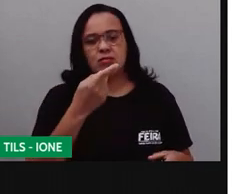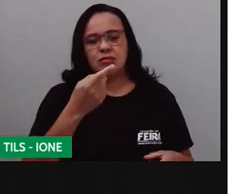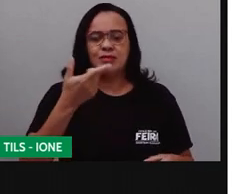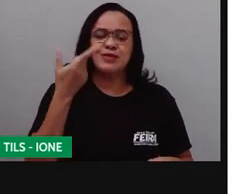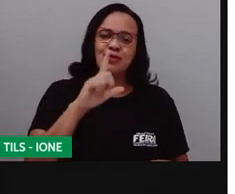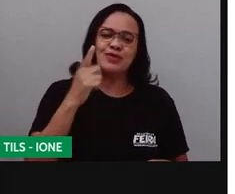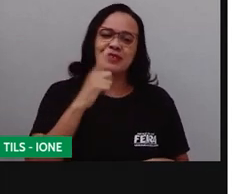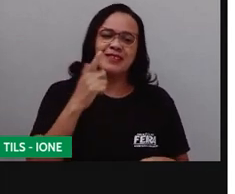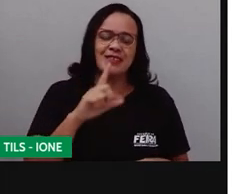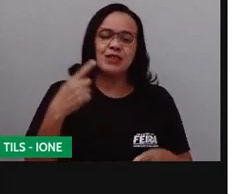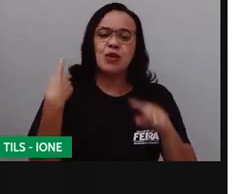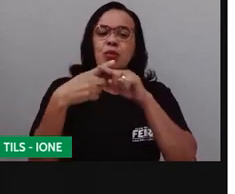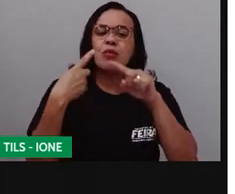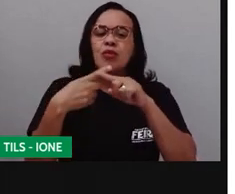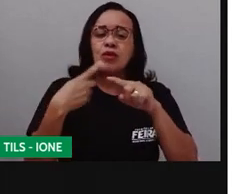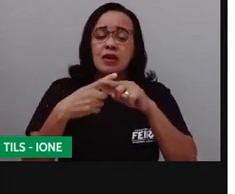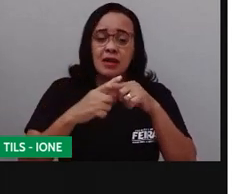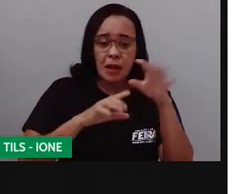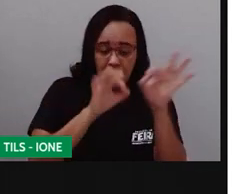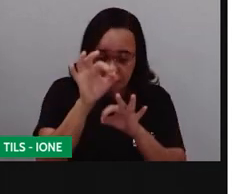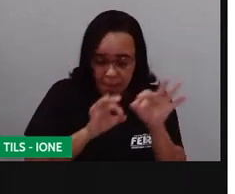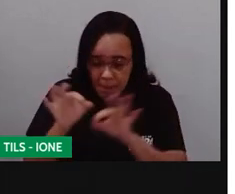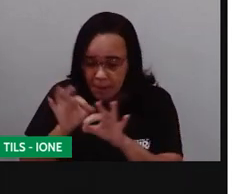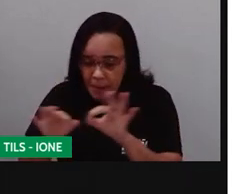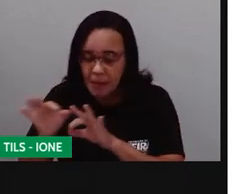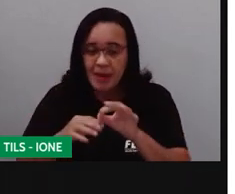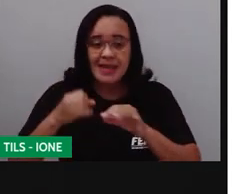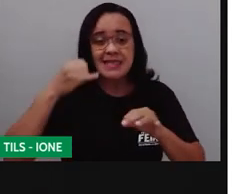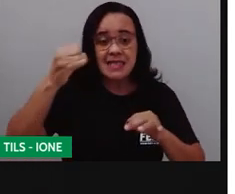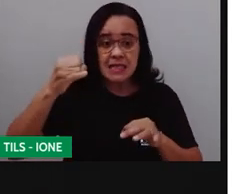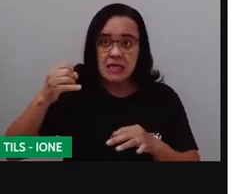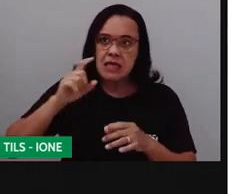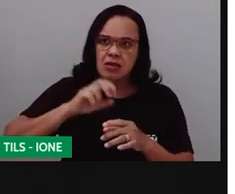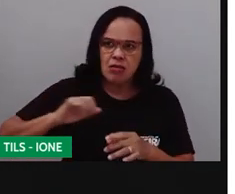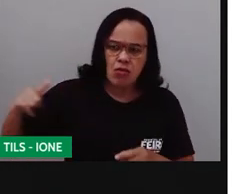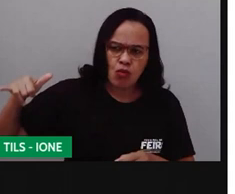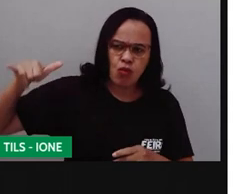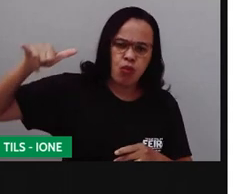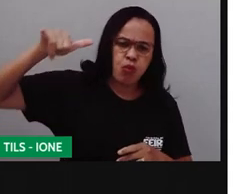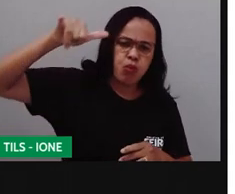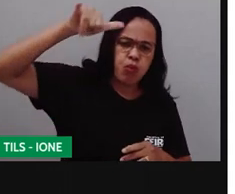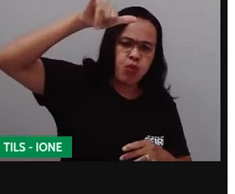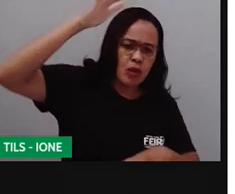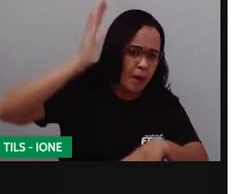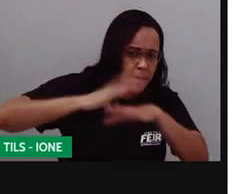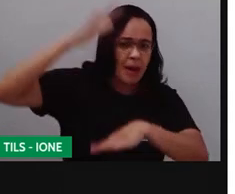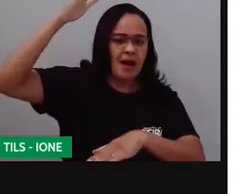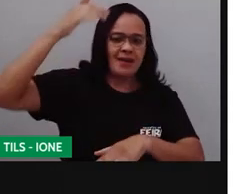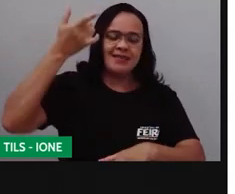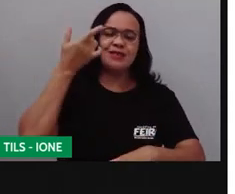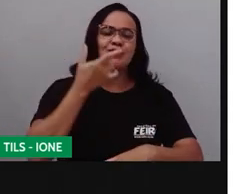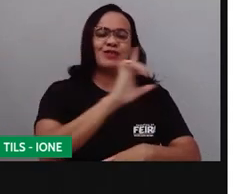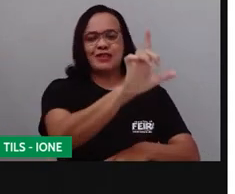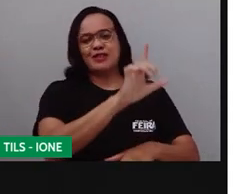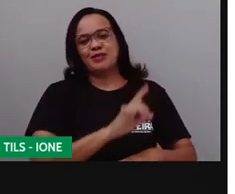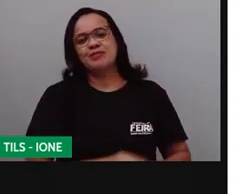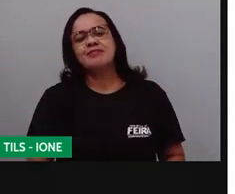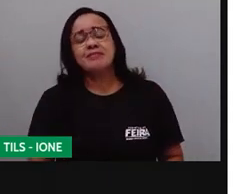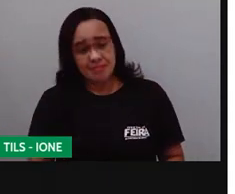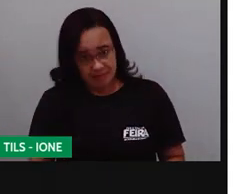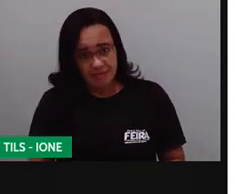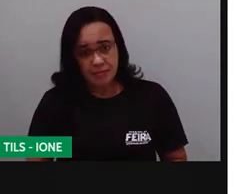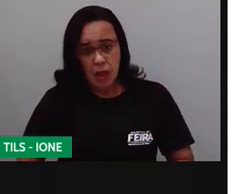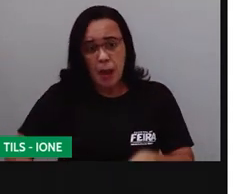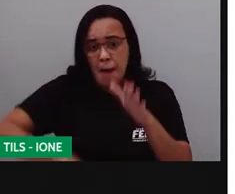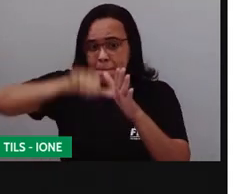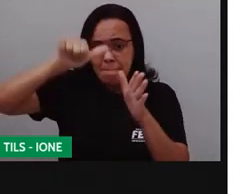voar mais de 25 metros, e ele voou aí, né, 60 metros. Então, perceba que Santos Dumont, ele não consegue na